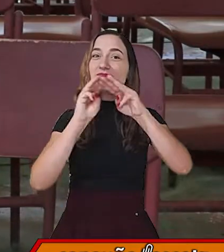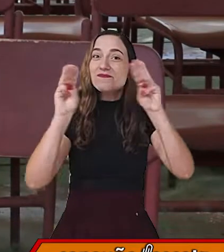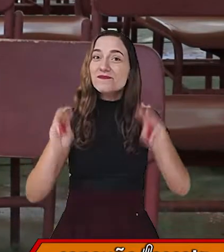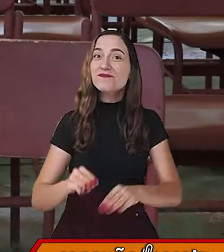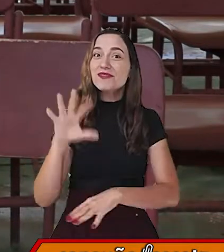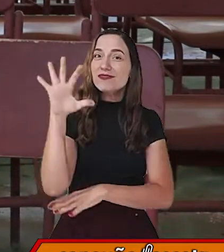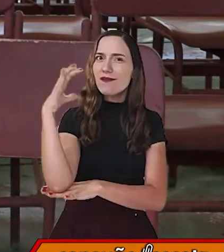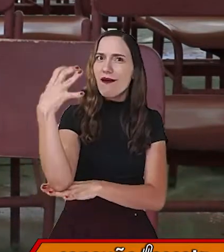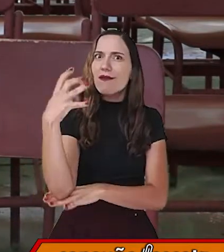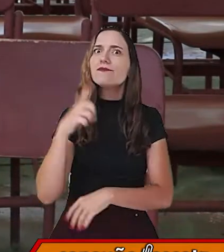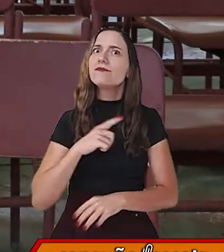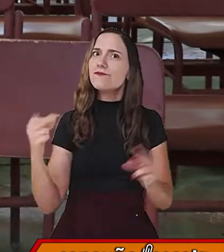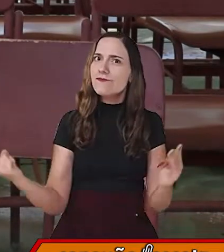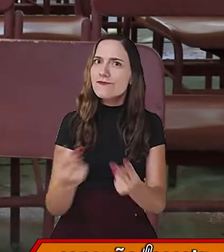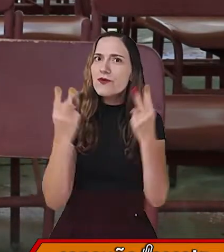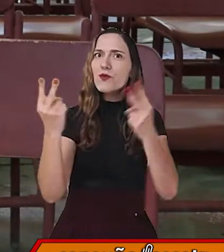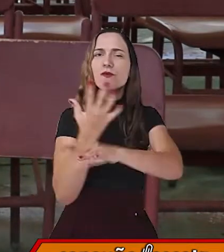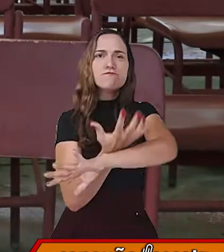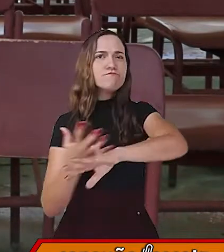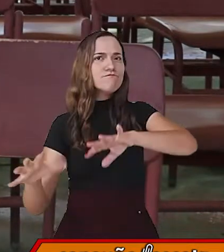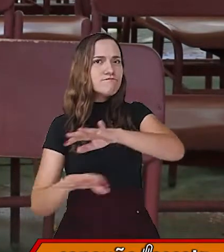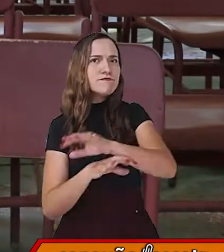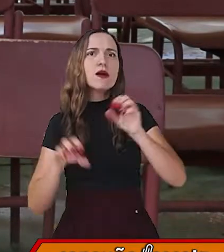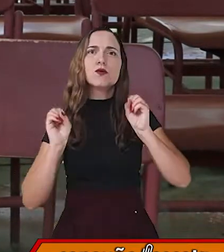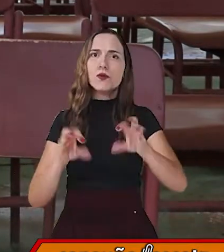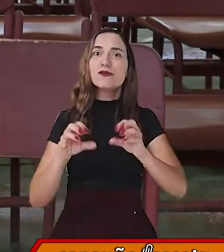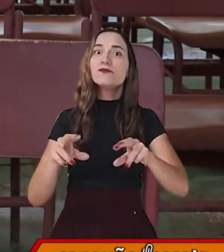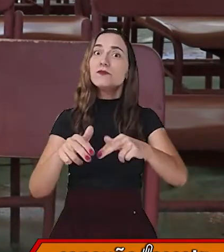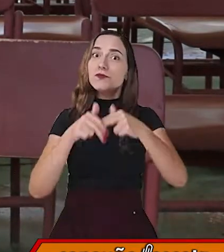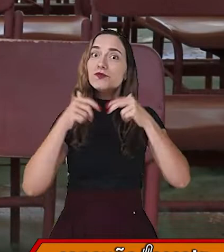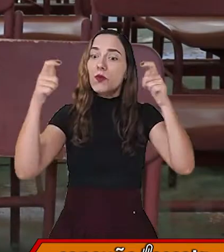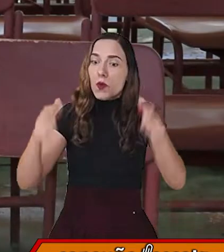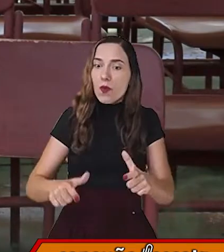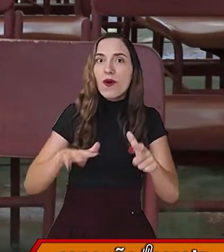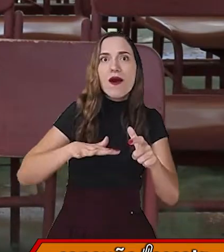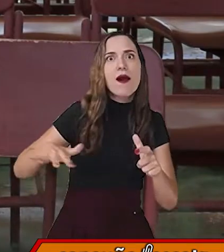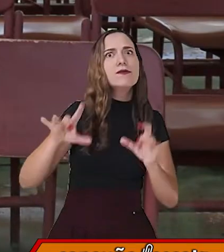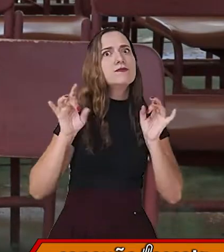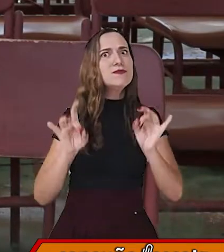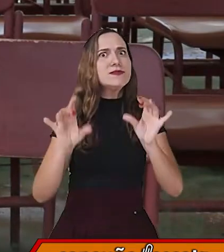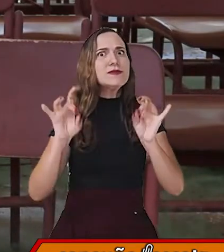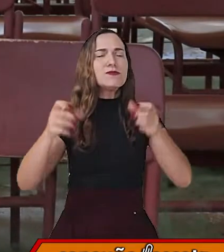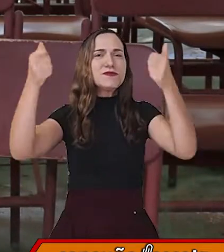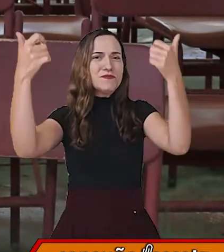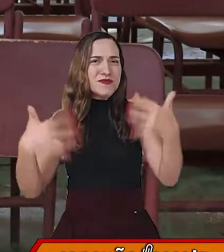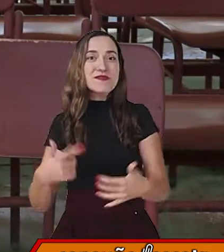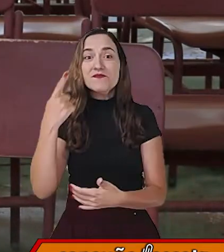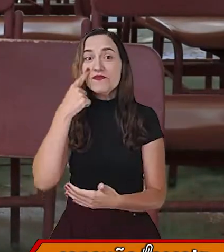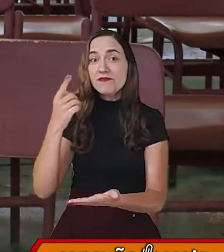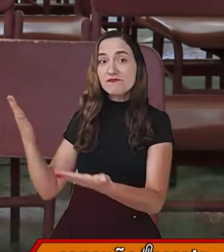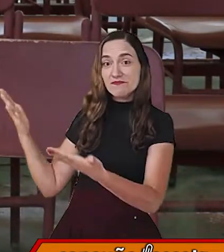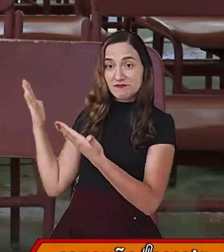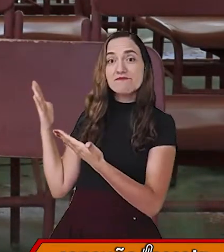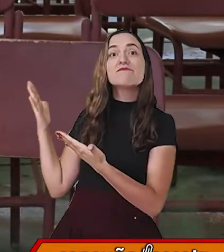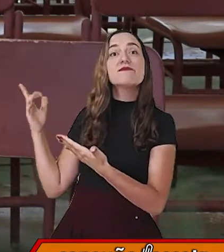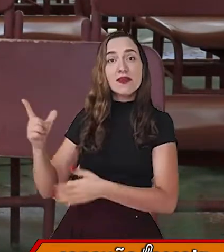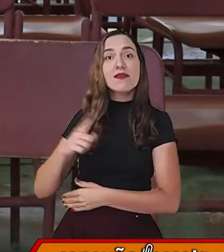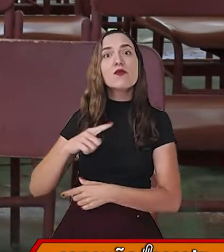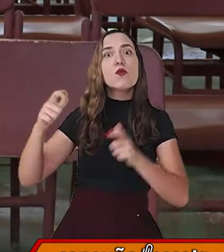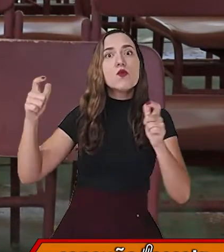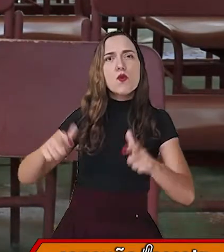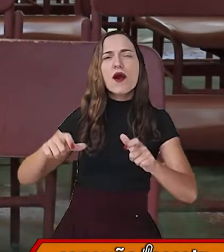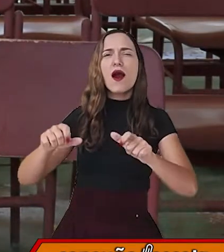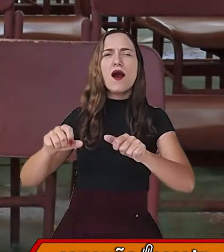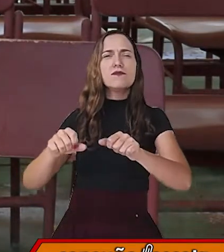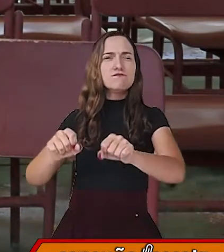valoriza tanto a educação ambiental. E é por isso que tem um espaço todo só para falar disso. Aqui eu tenho um auditório, né, coberto,